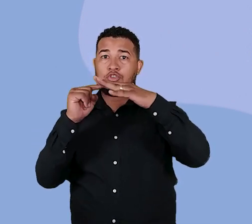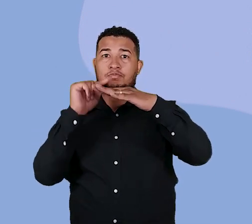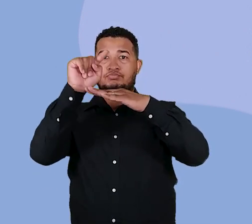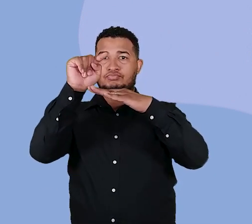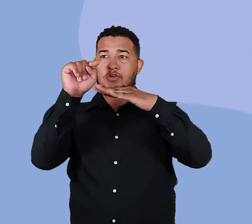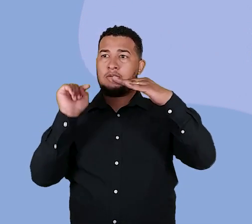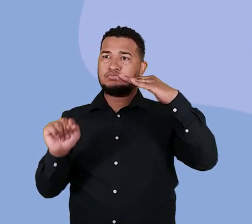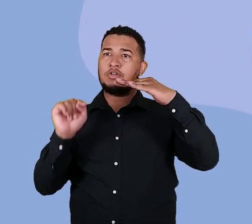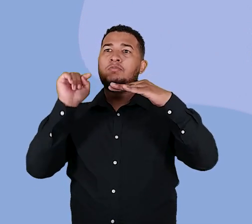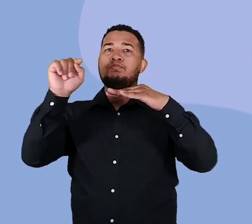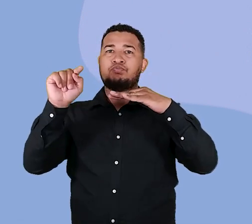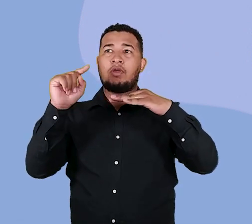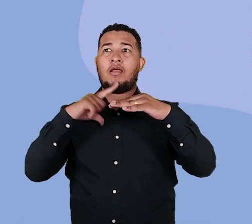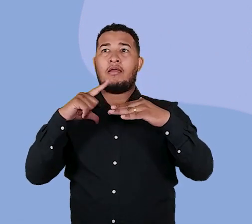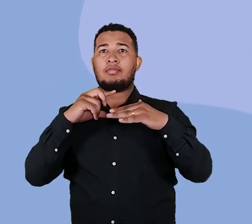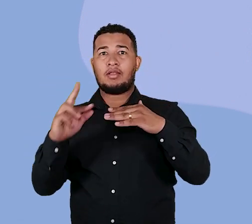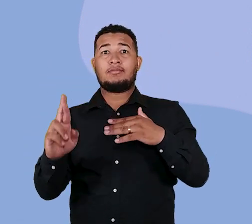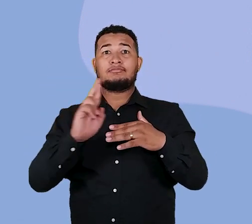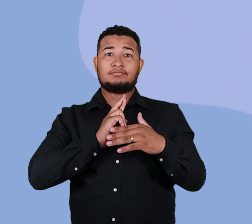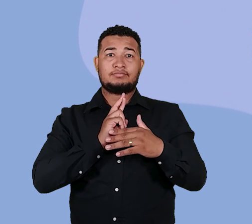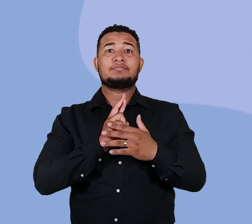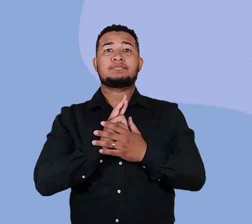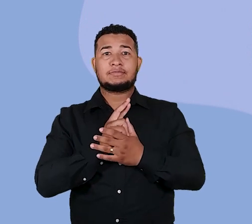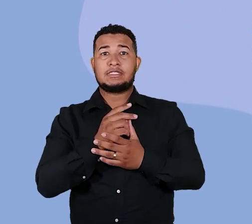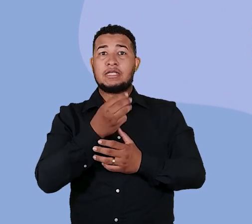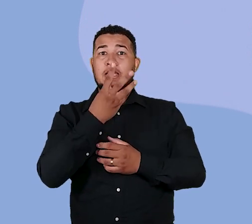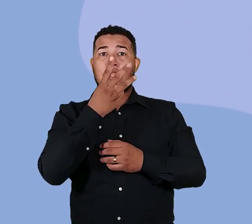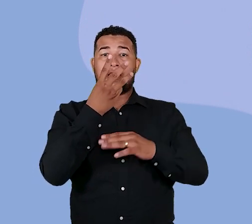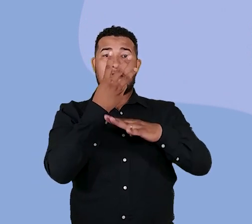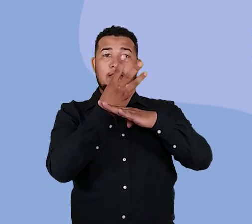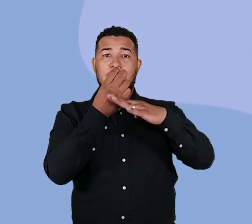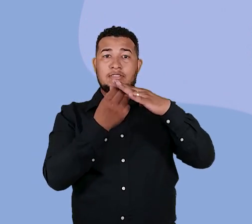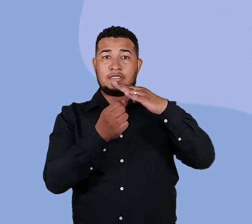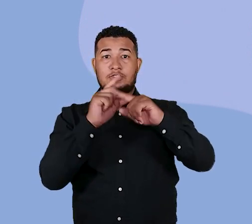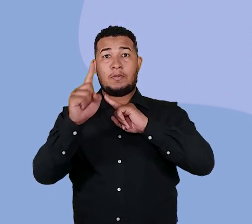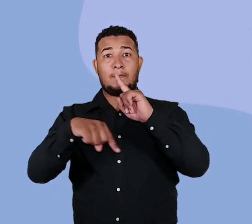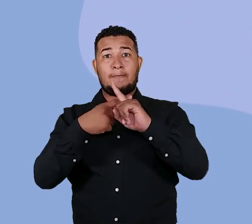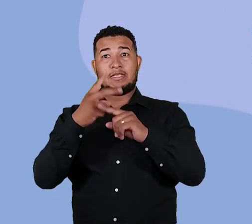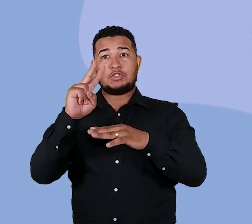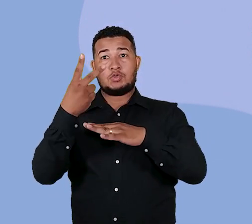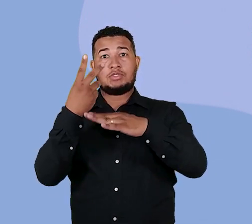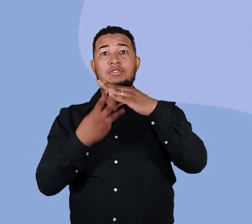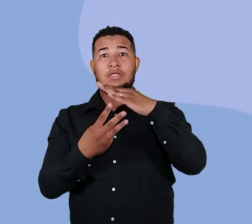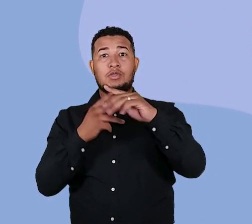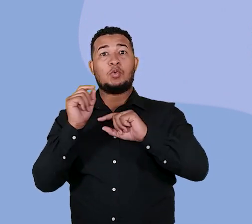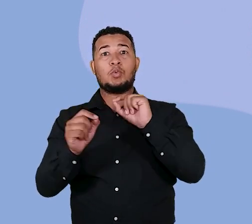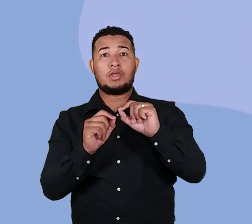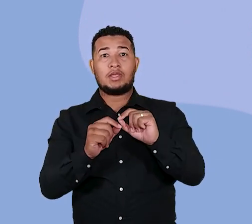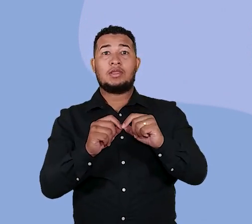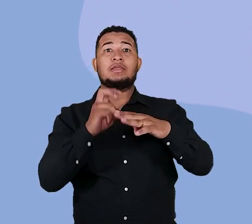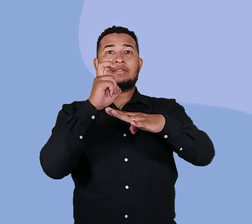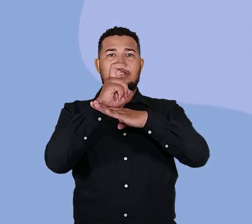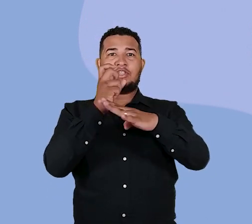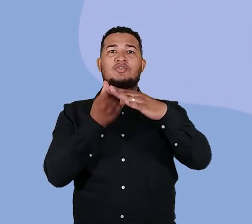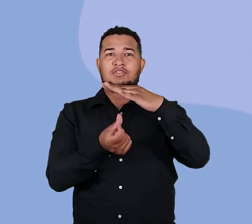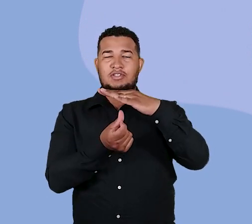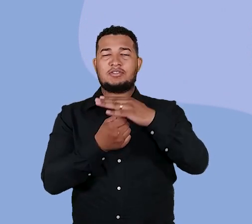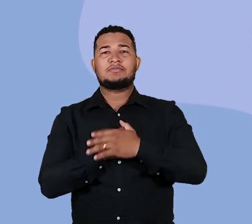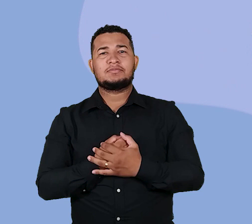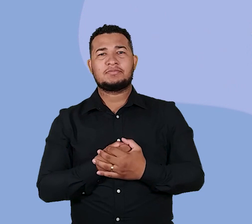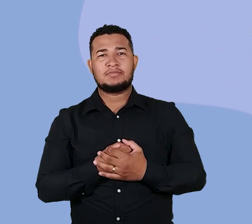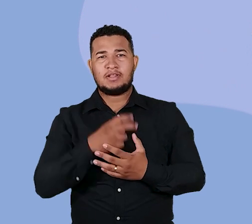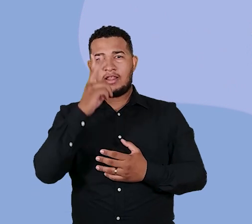primeiro, faça isso com o segundo e você vai obter 3 sextos mais 2 sextos, que vai dar 5